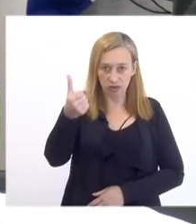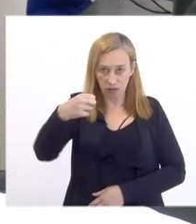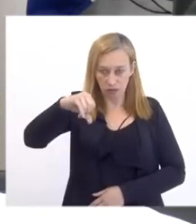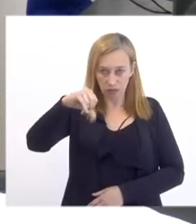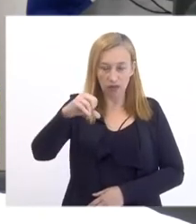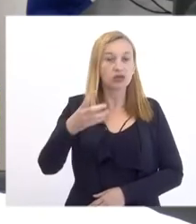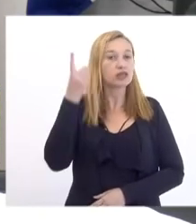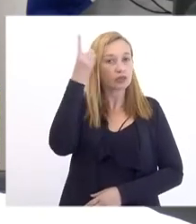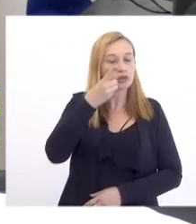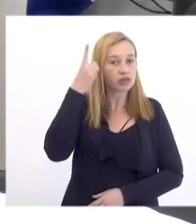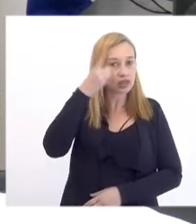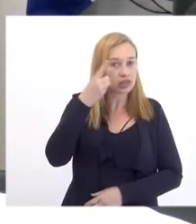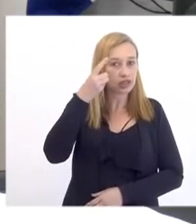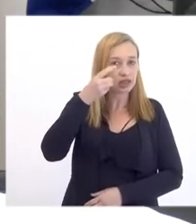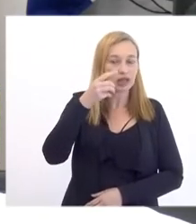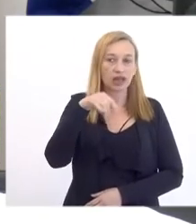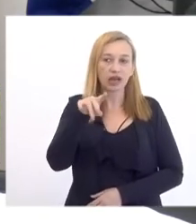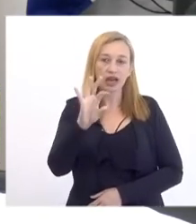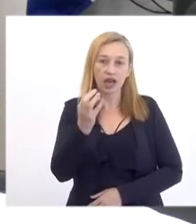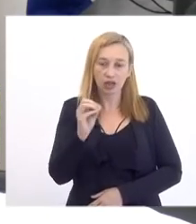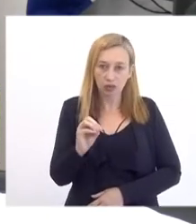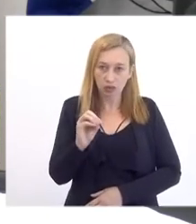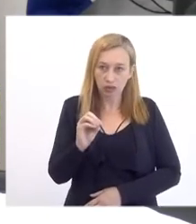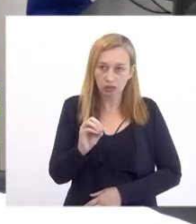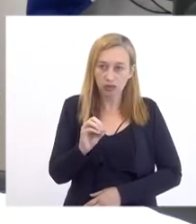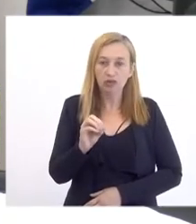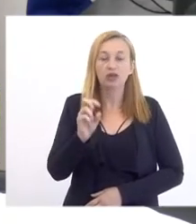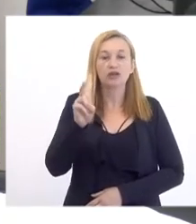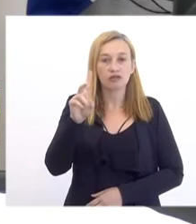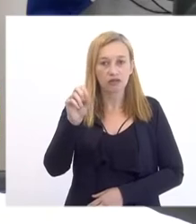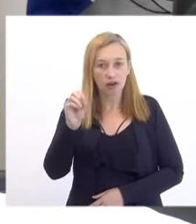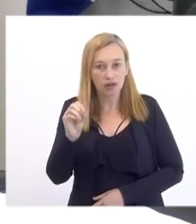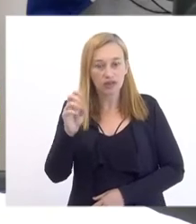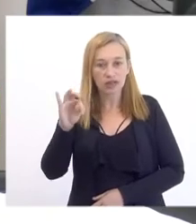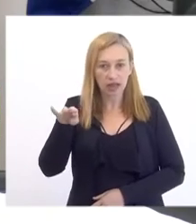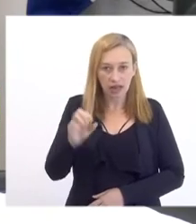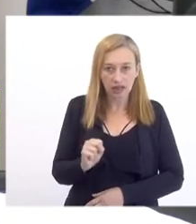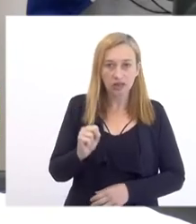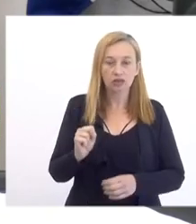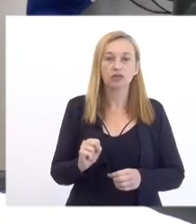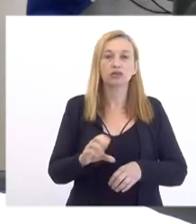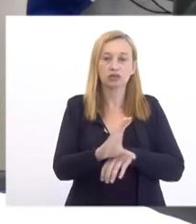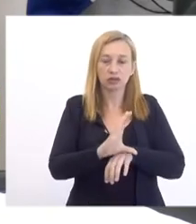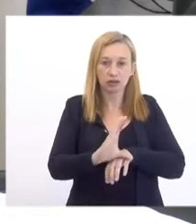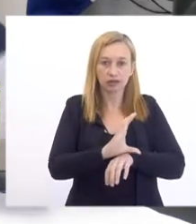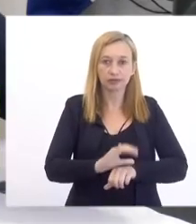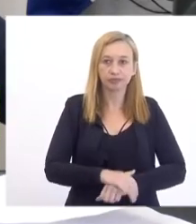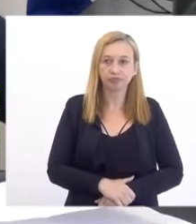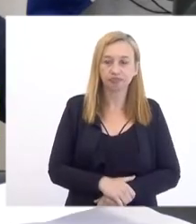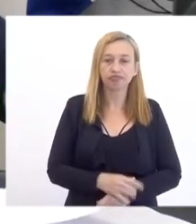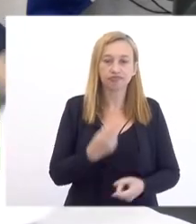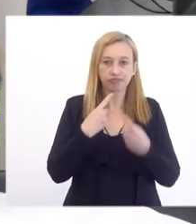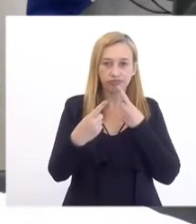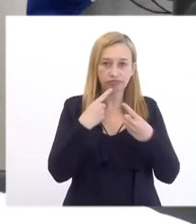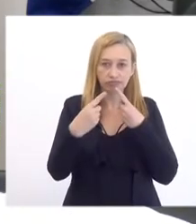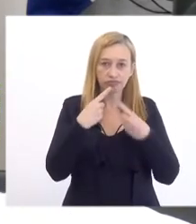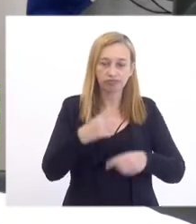1046/2019, de autoria do deputado Carlos Caiado, Deodalto e deputado Val Ceasa, parecer pela constitucionalidade. Em